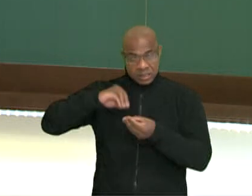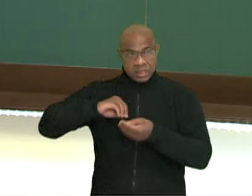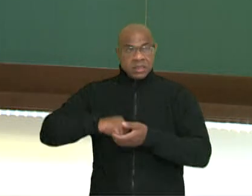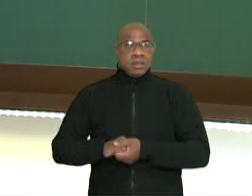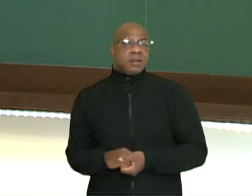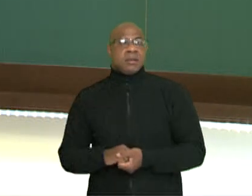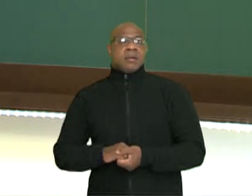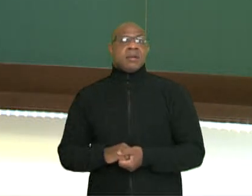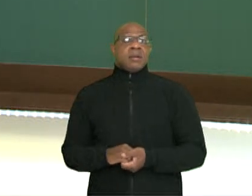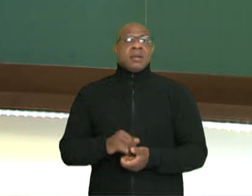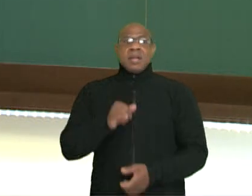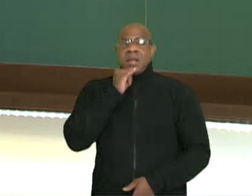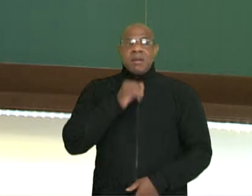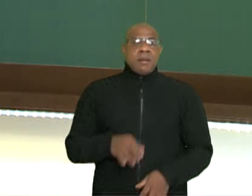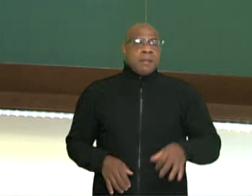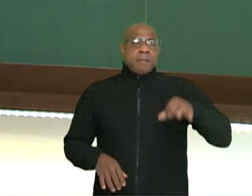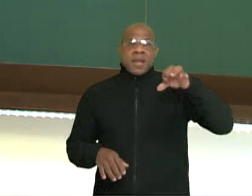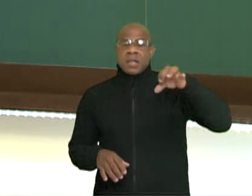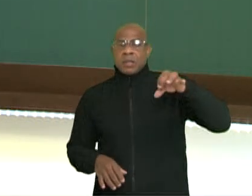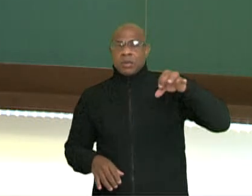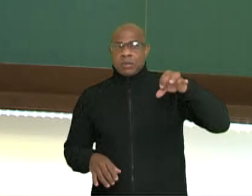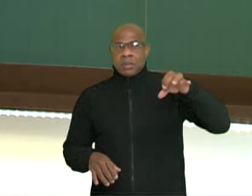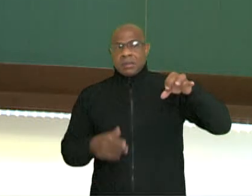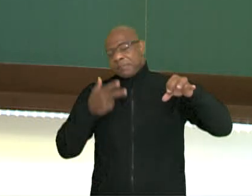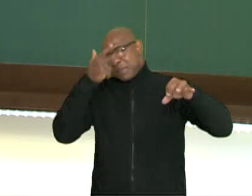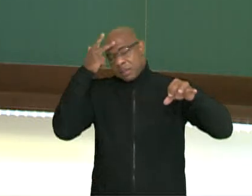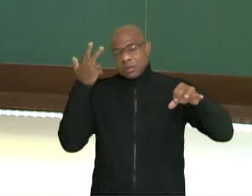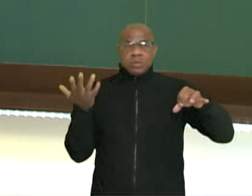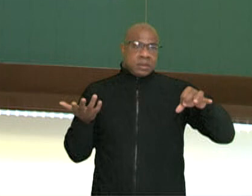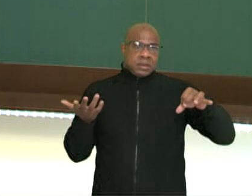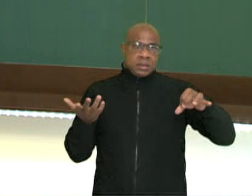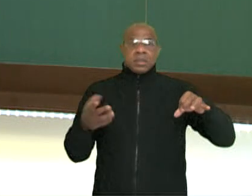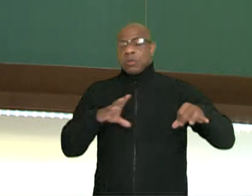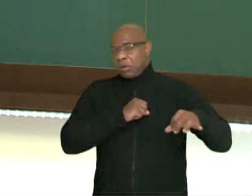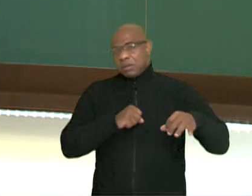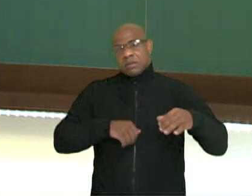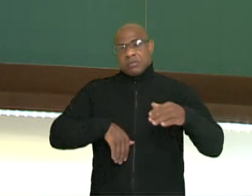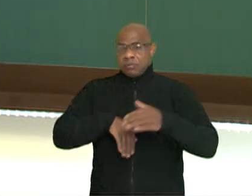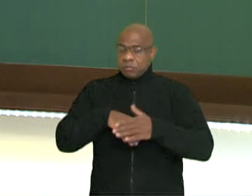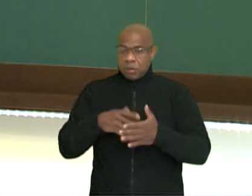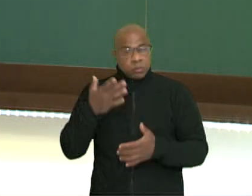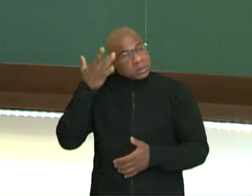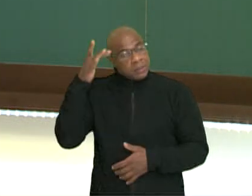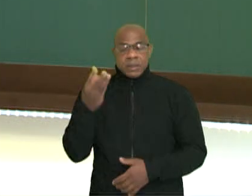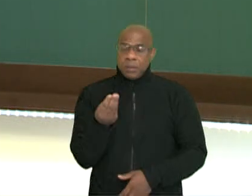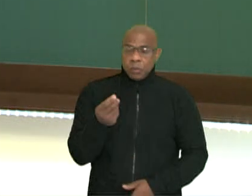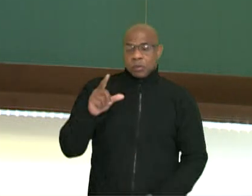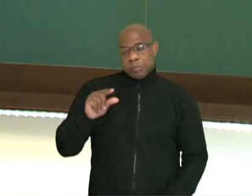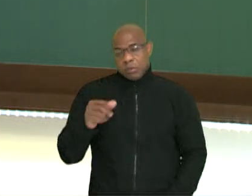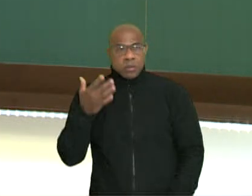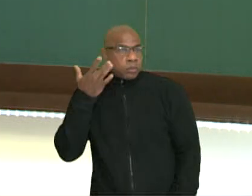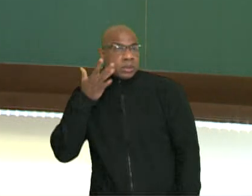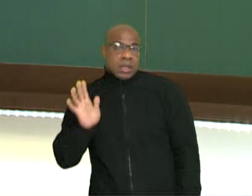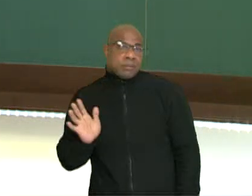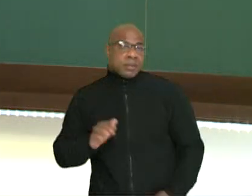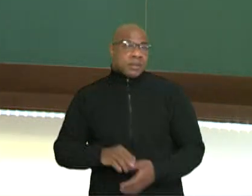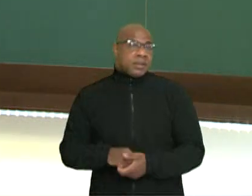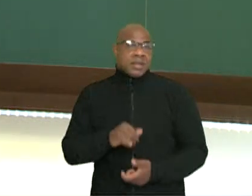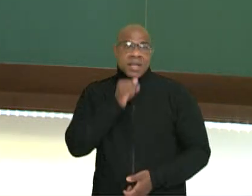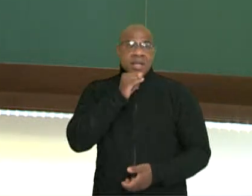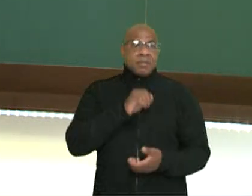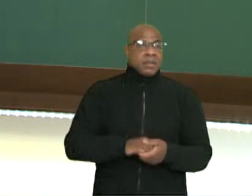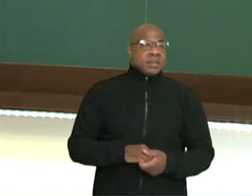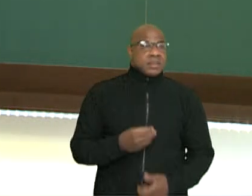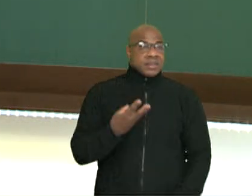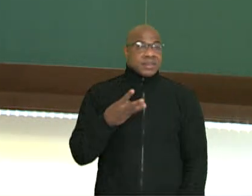9 pessoas gostam de futebol, você não tem noção se é muito ou se é pouco, porque eu não falei o total. Quando eu falo que o total é 30, aí